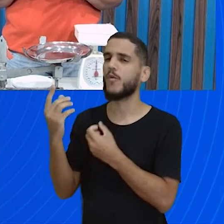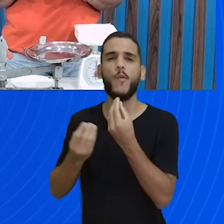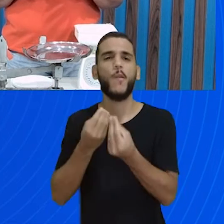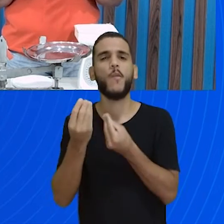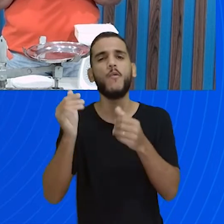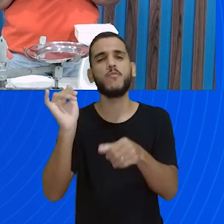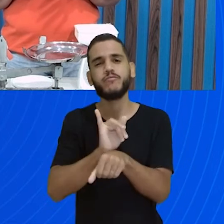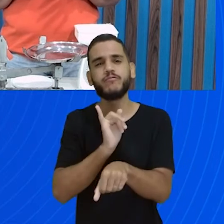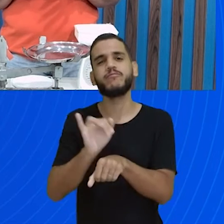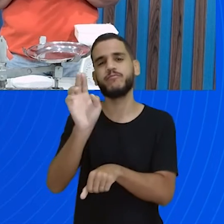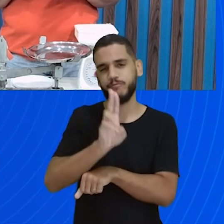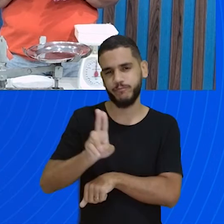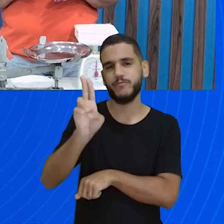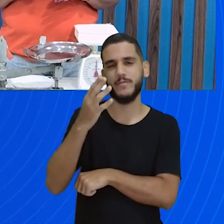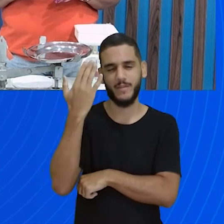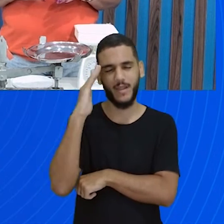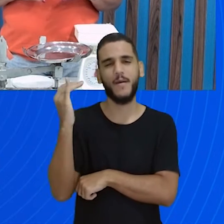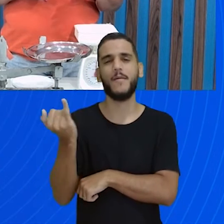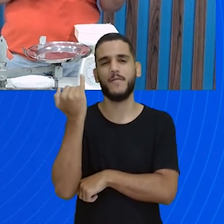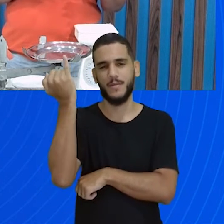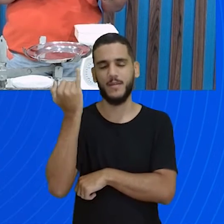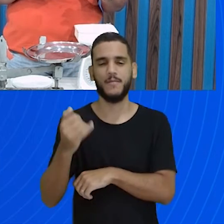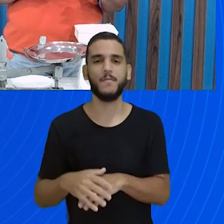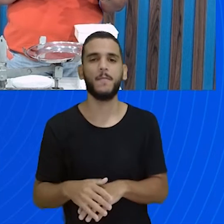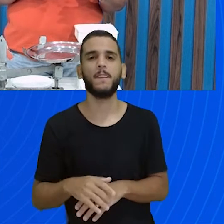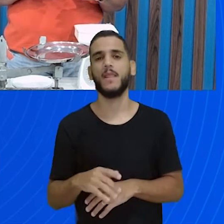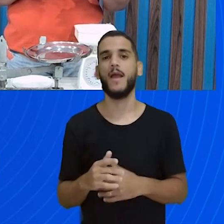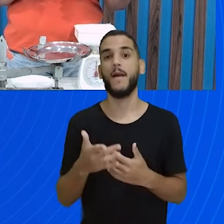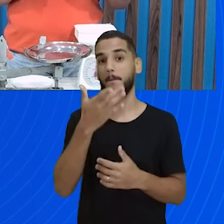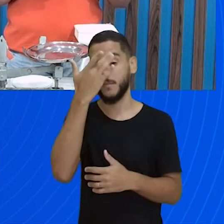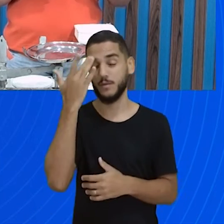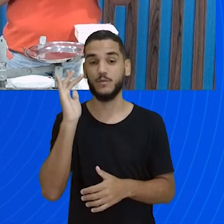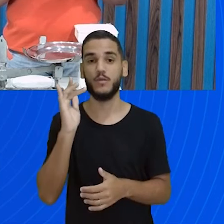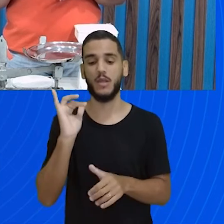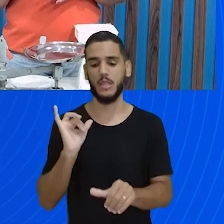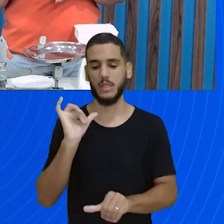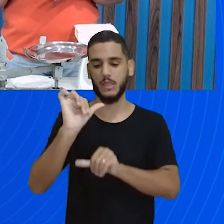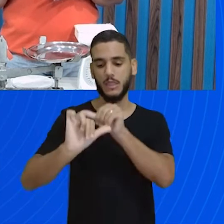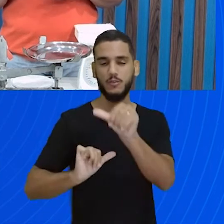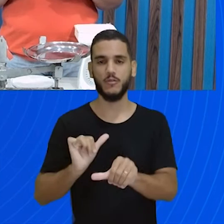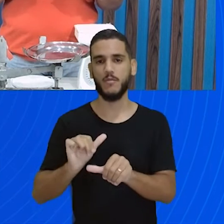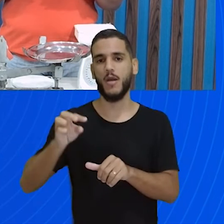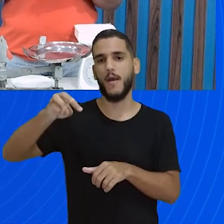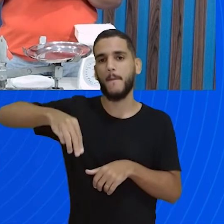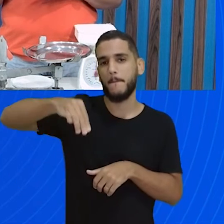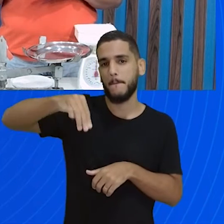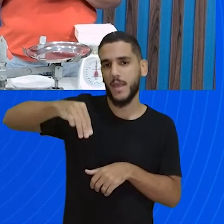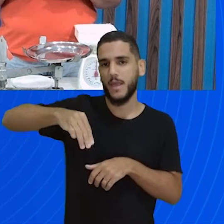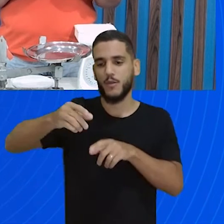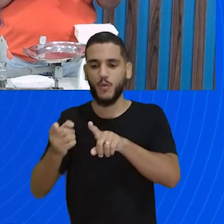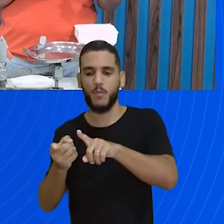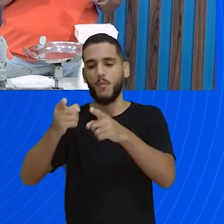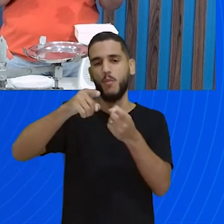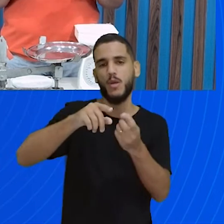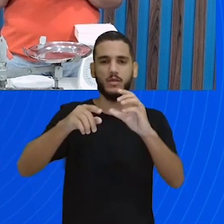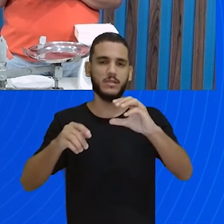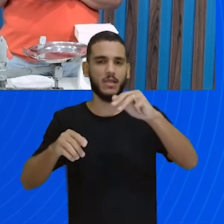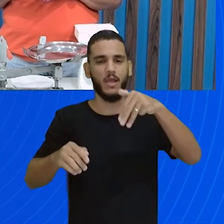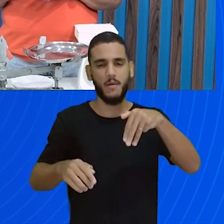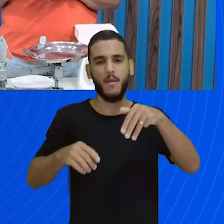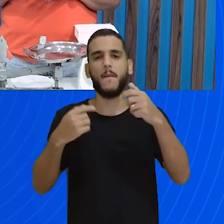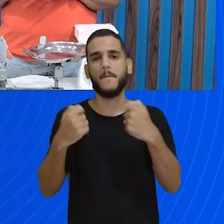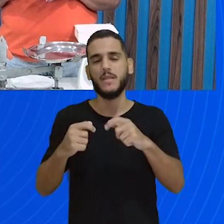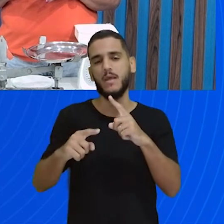né? Como é importante. Então, você para transformar de metro para centímetro, você vai multiplicando